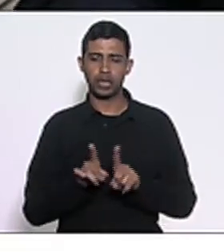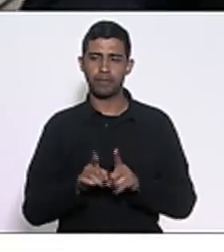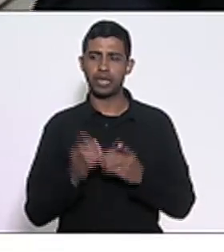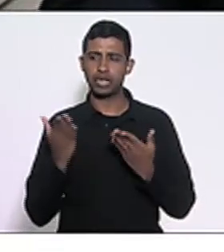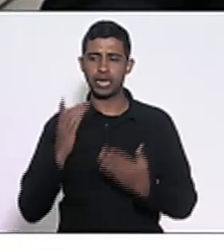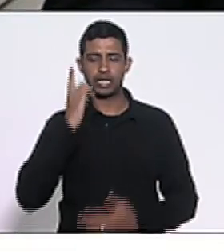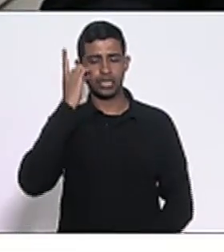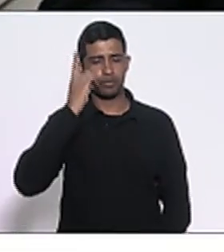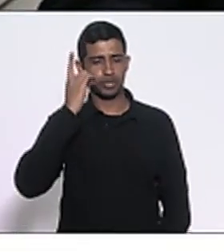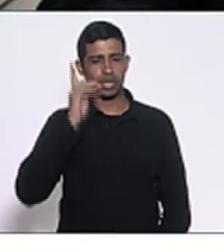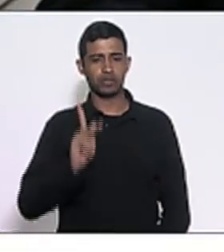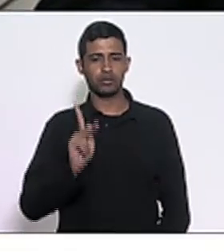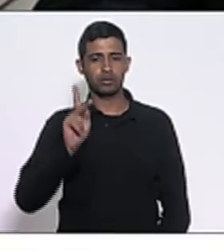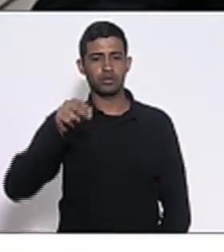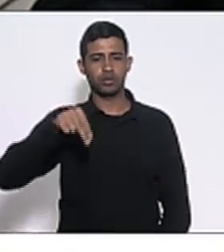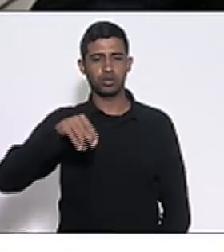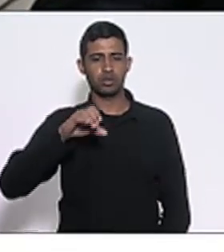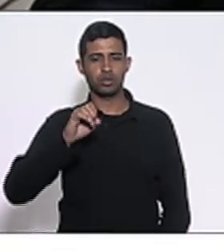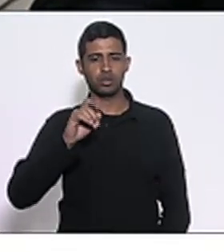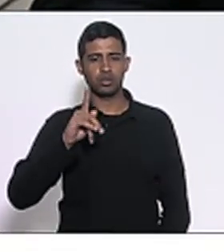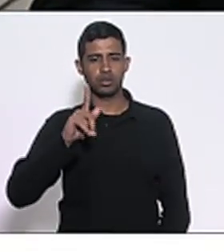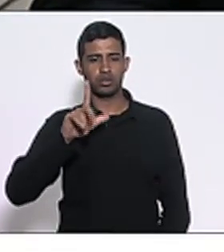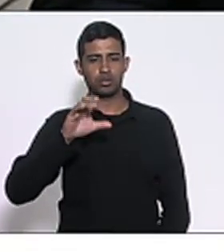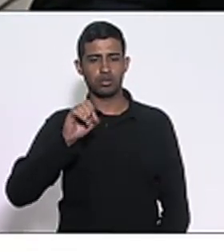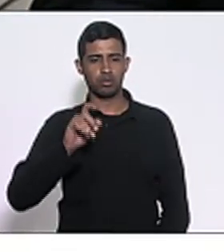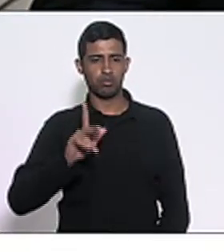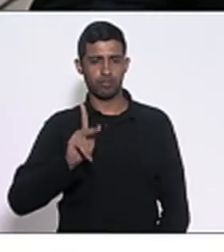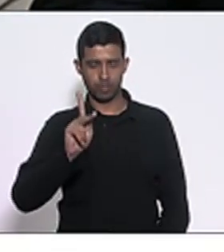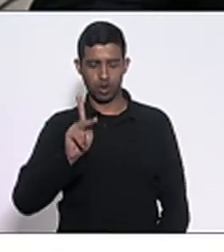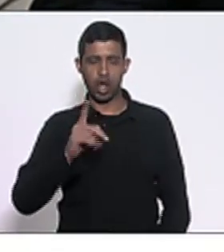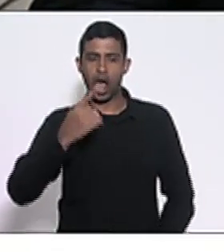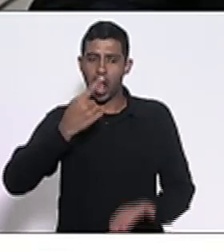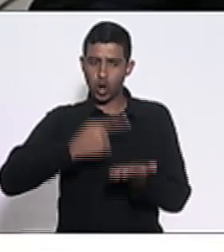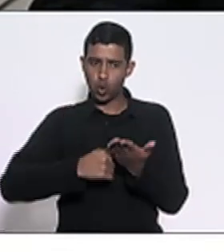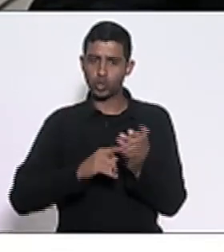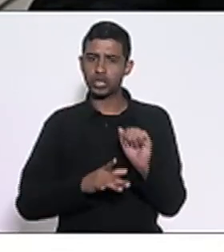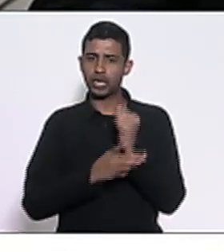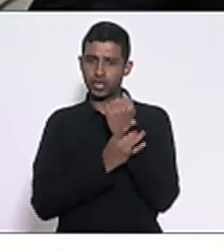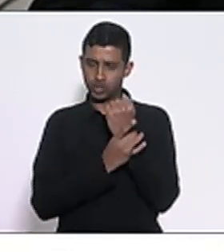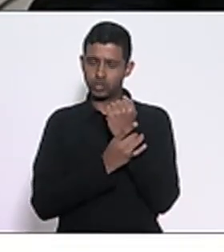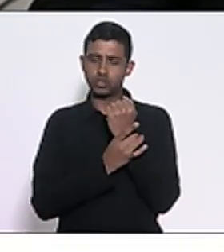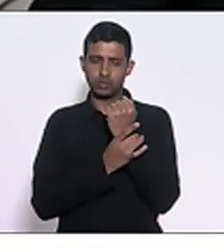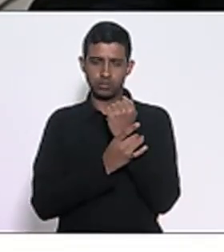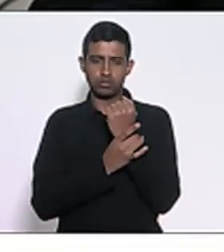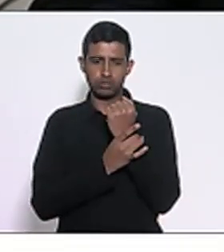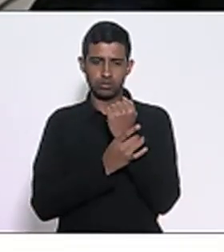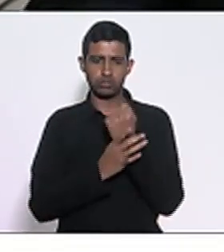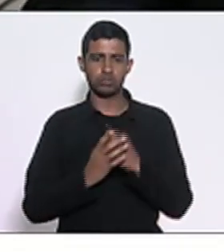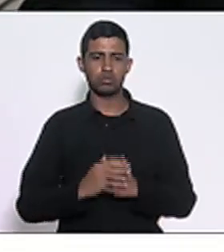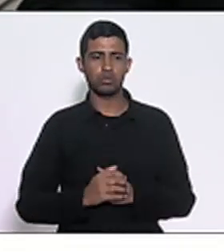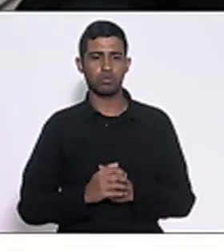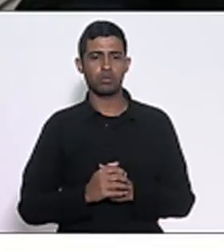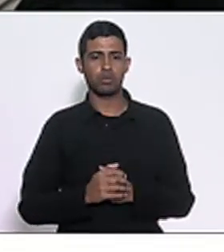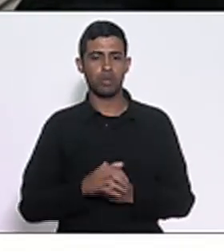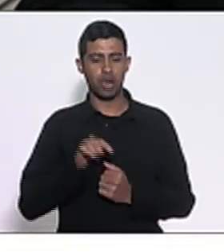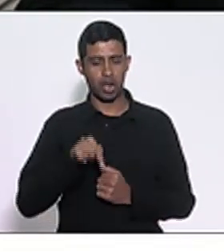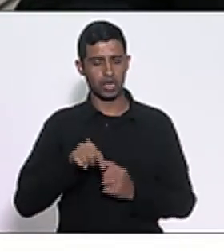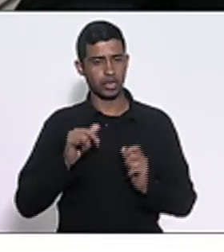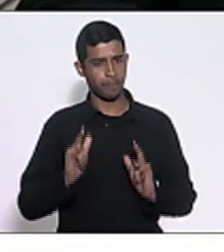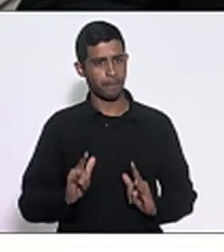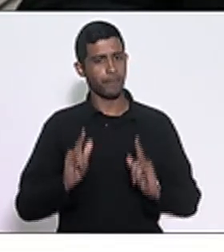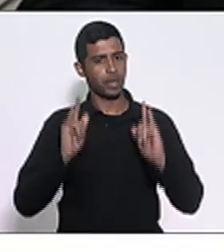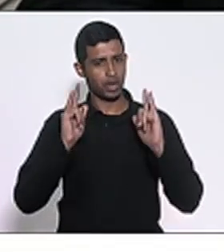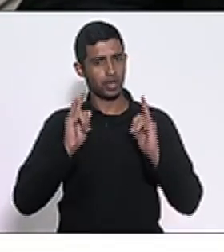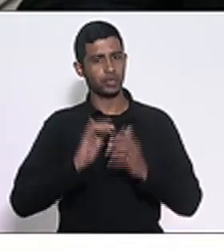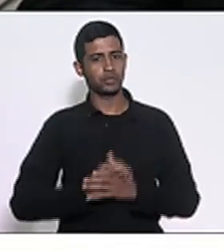Alexandre que esse acordo seja garantido e que esse prédio